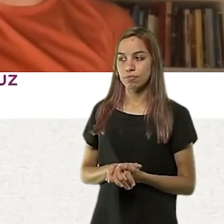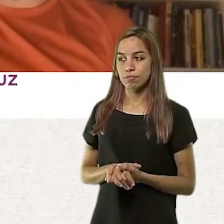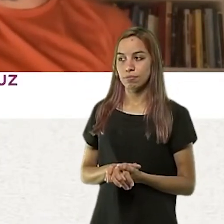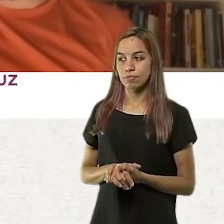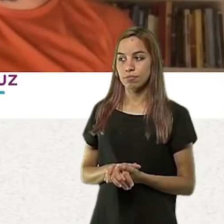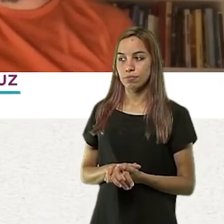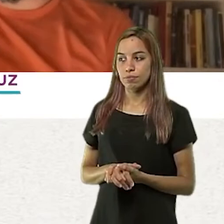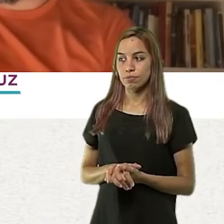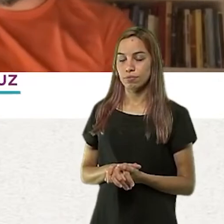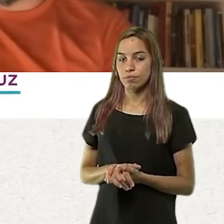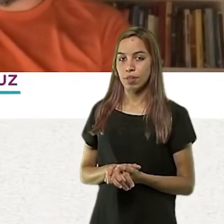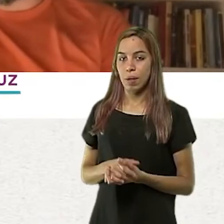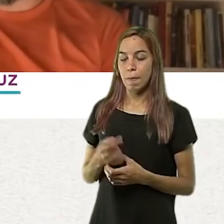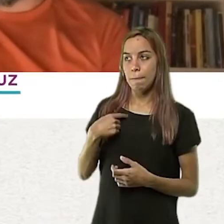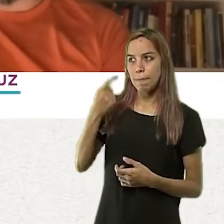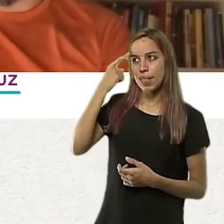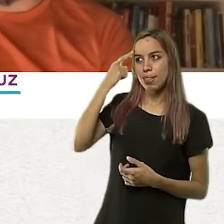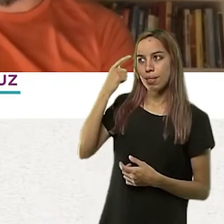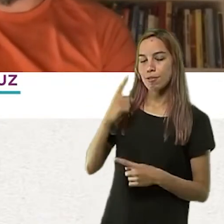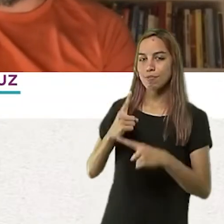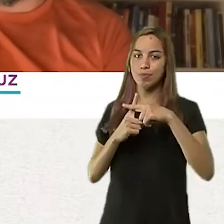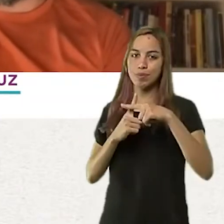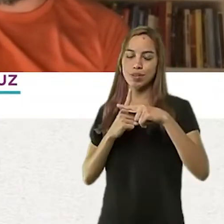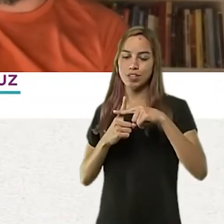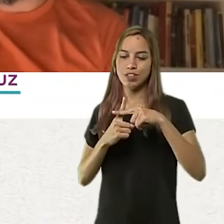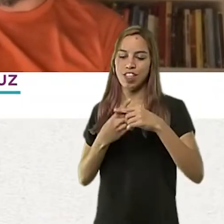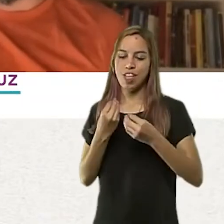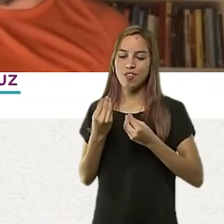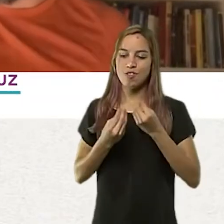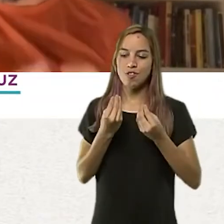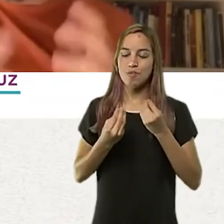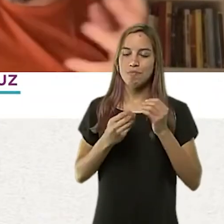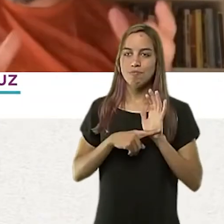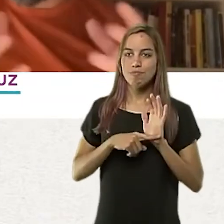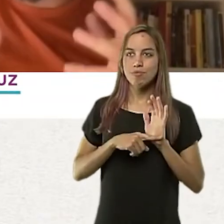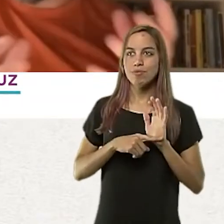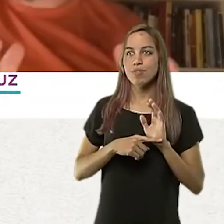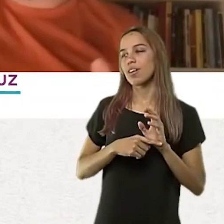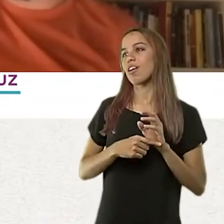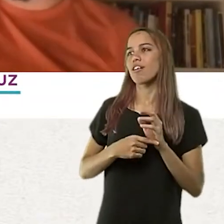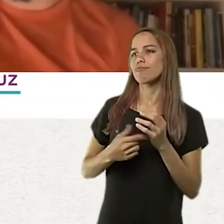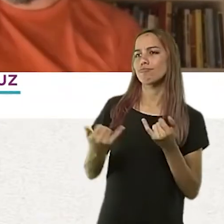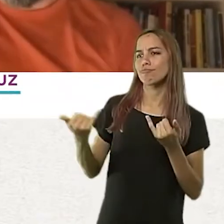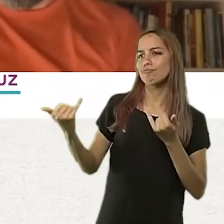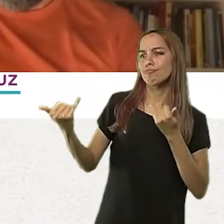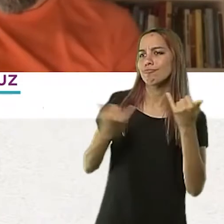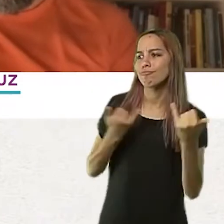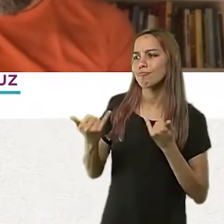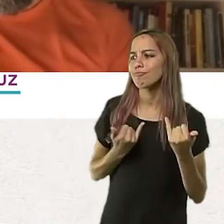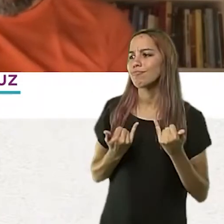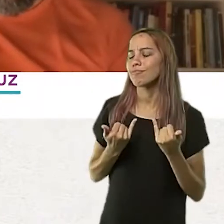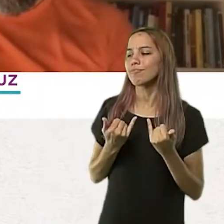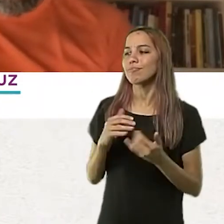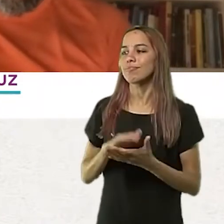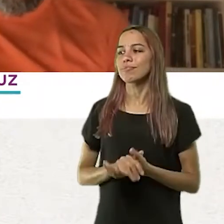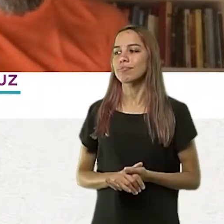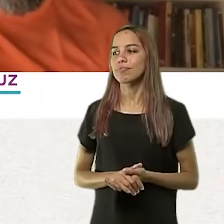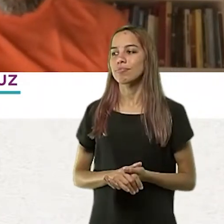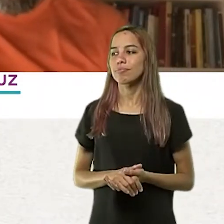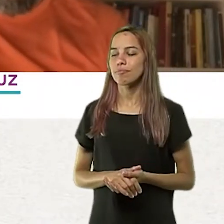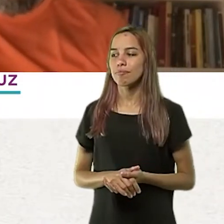do lado mais otimista, como um aviso, como um aviso que na realidade acaba por ser